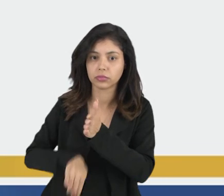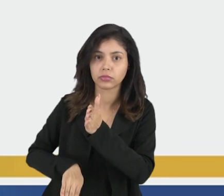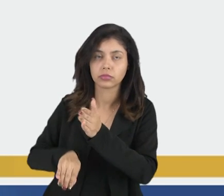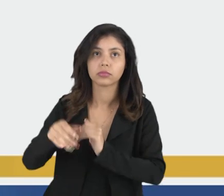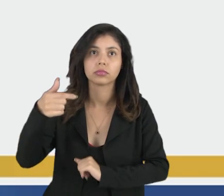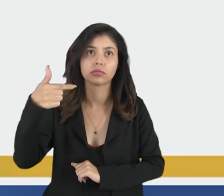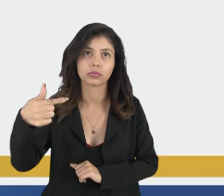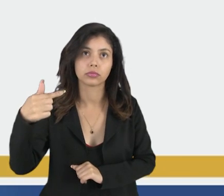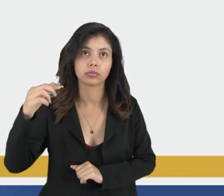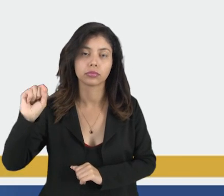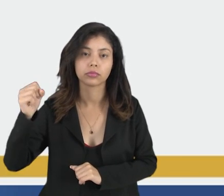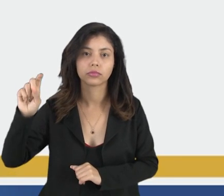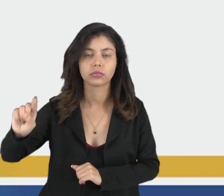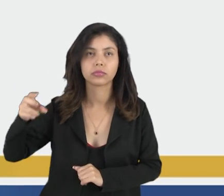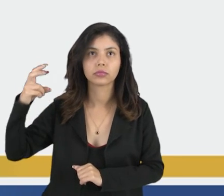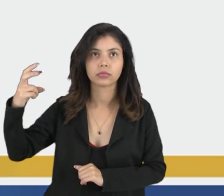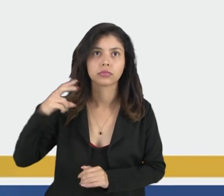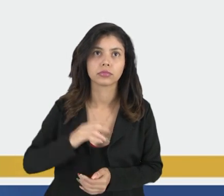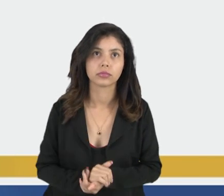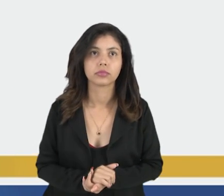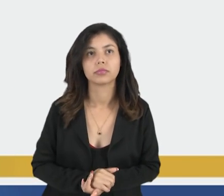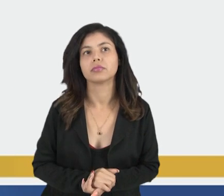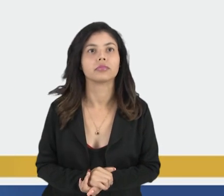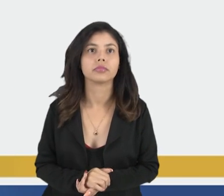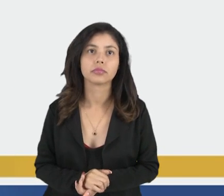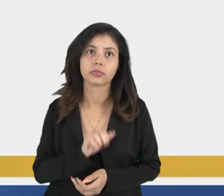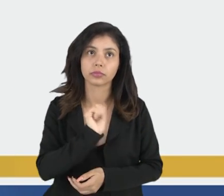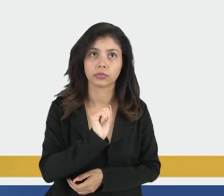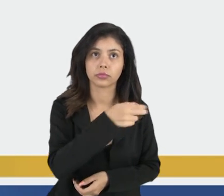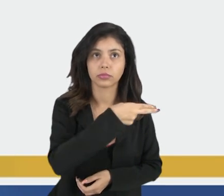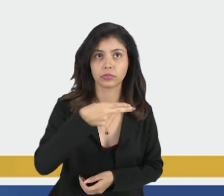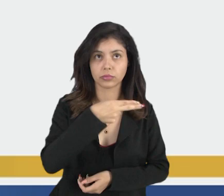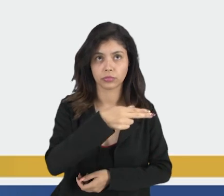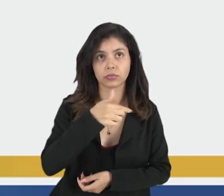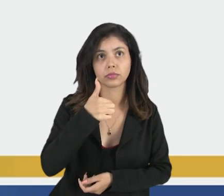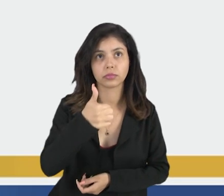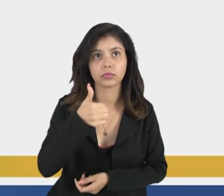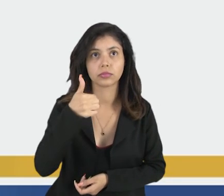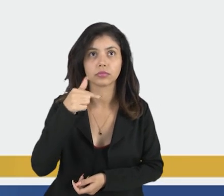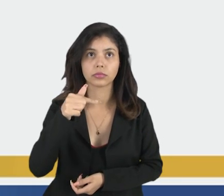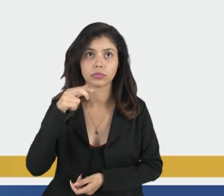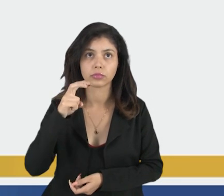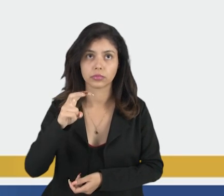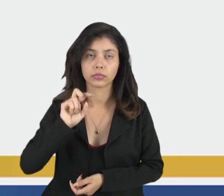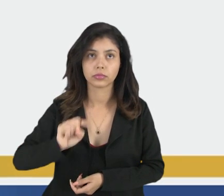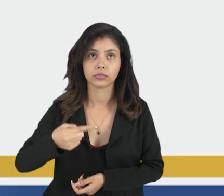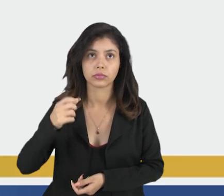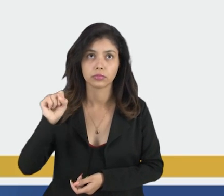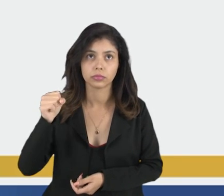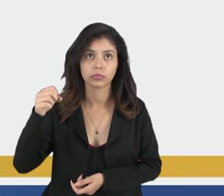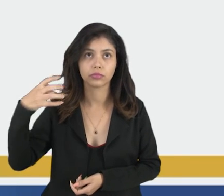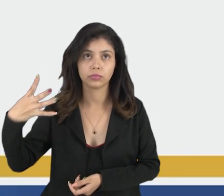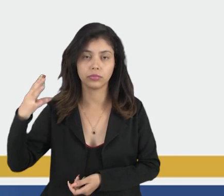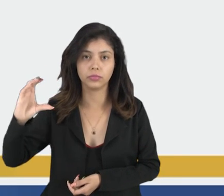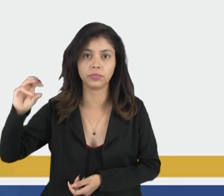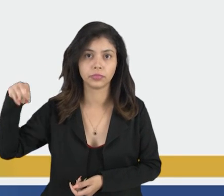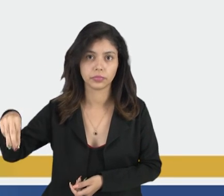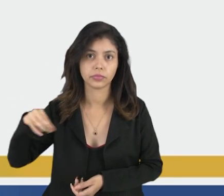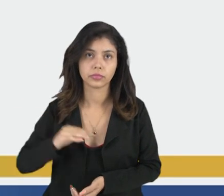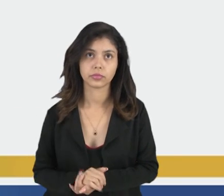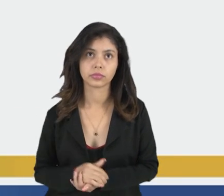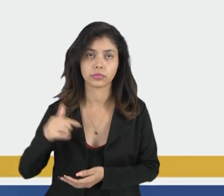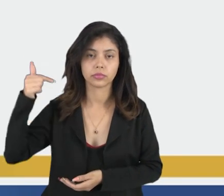254,34 menos 78,5. O ar branco é igual a 175